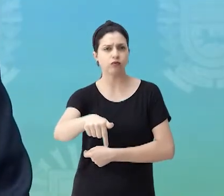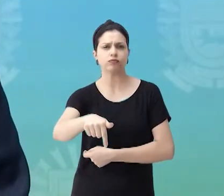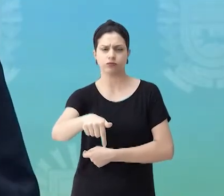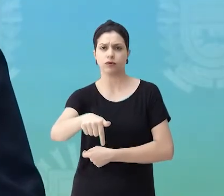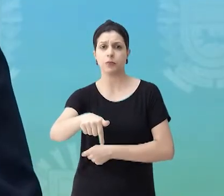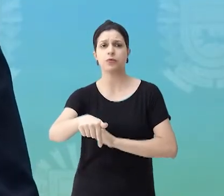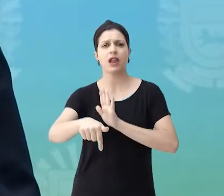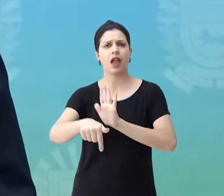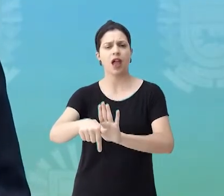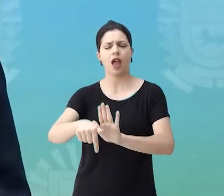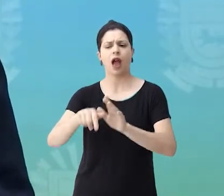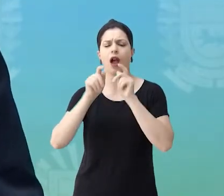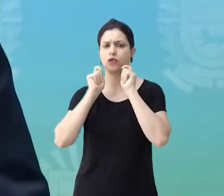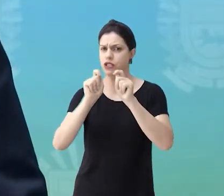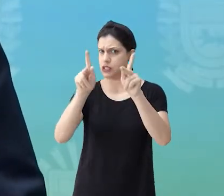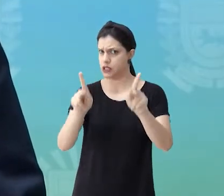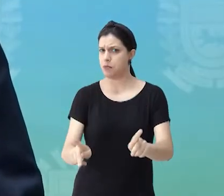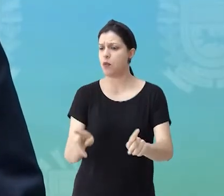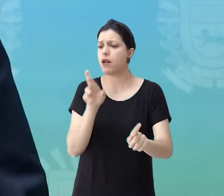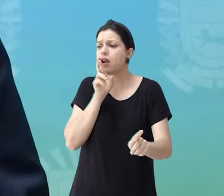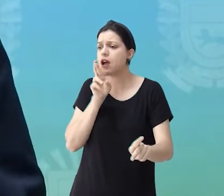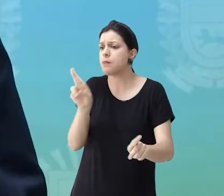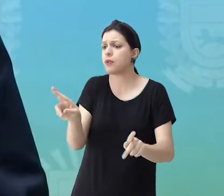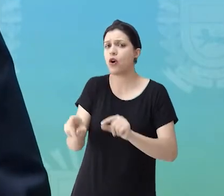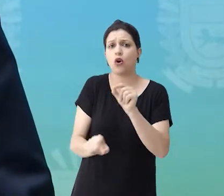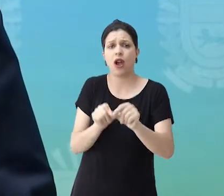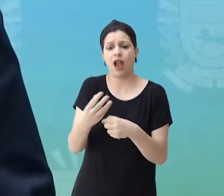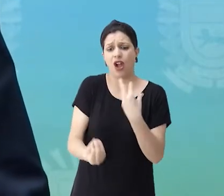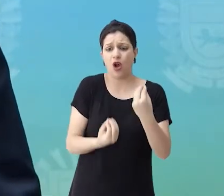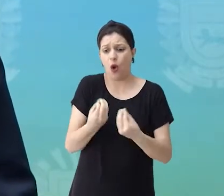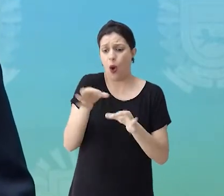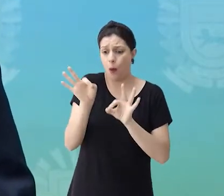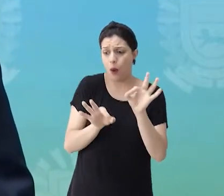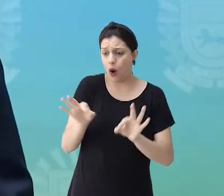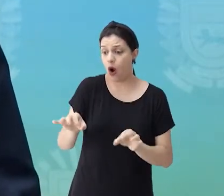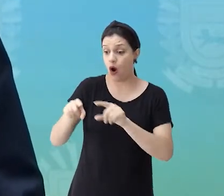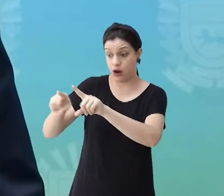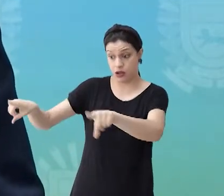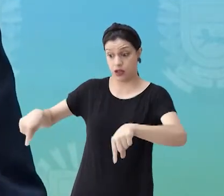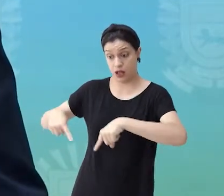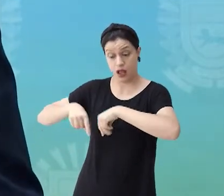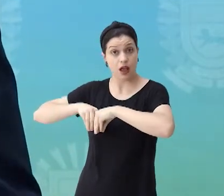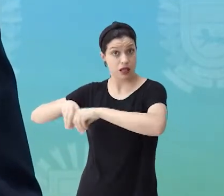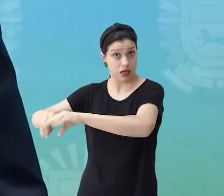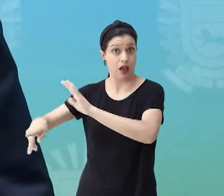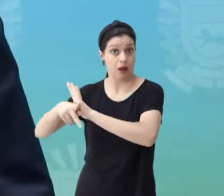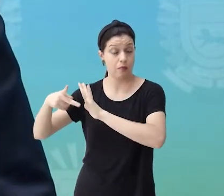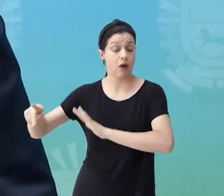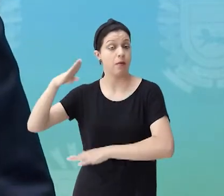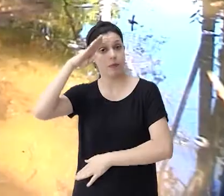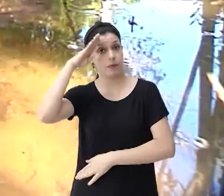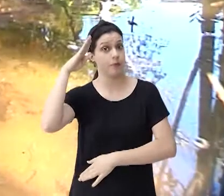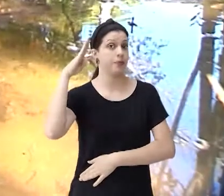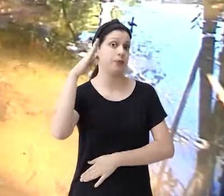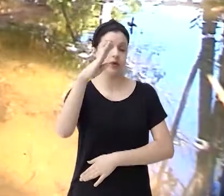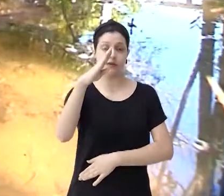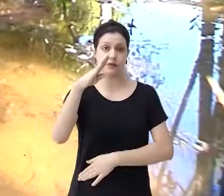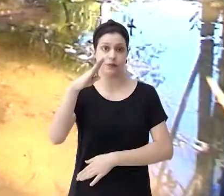ela vem dar resposta a vários questionamentos sobre o ordenamento